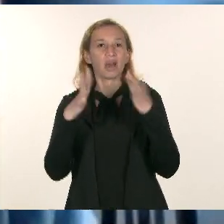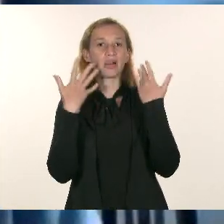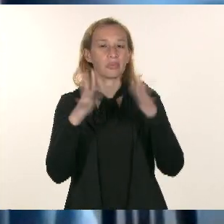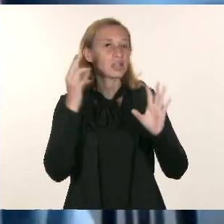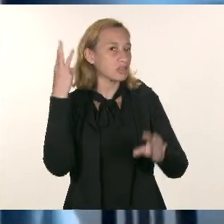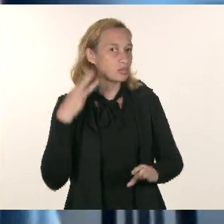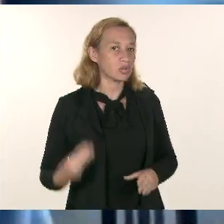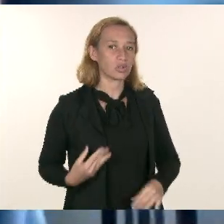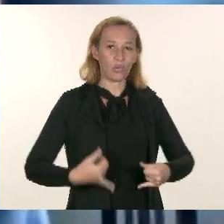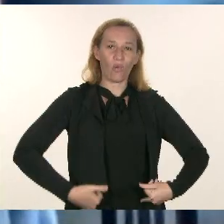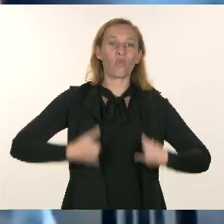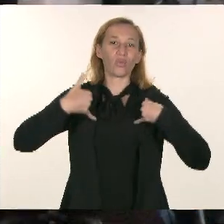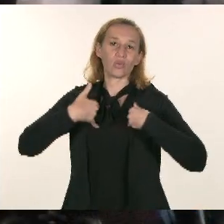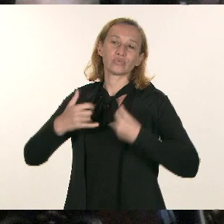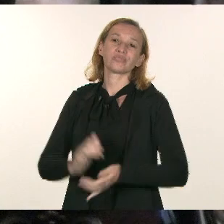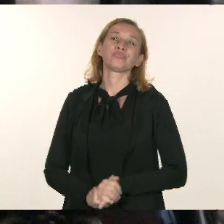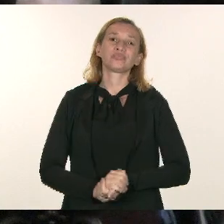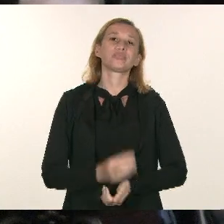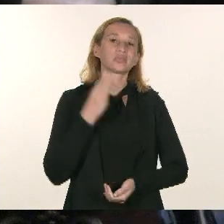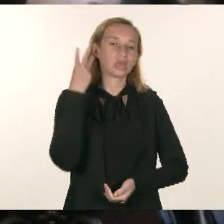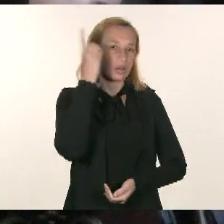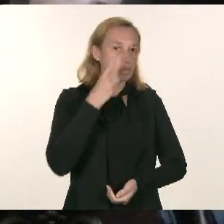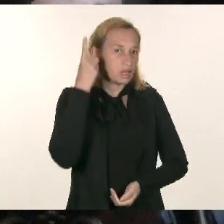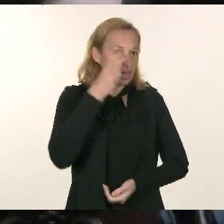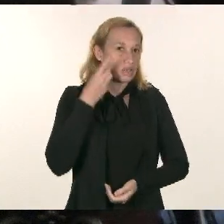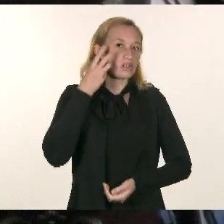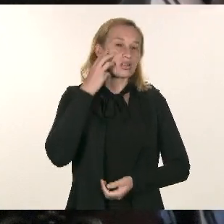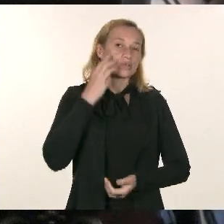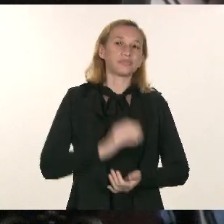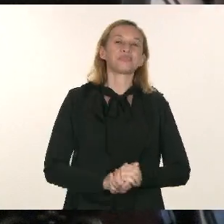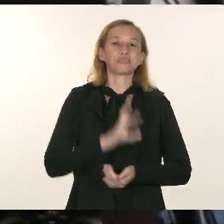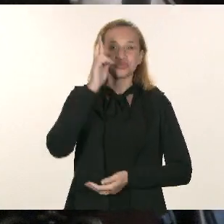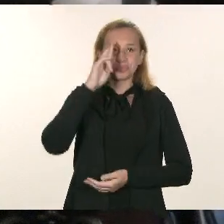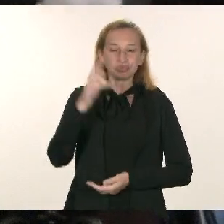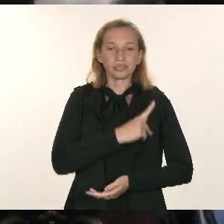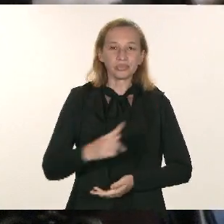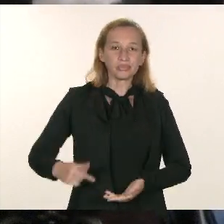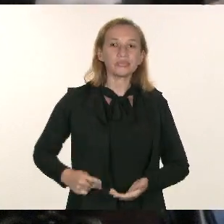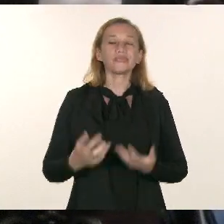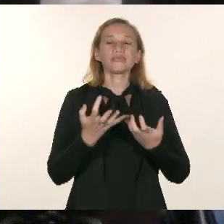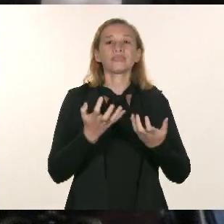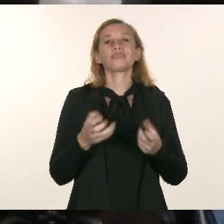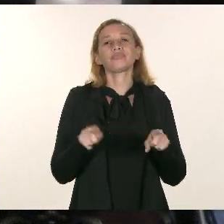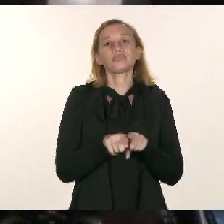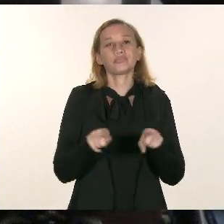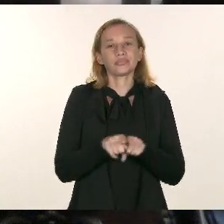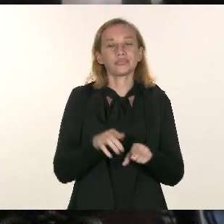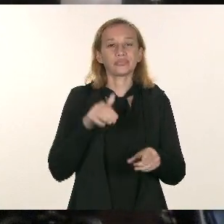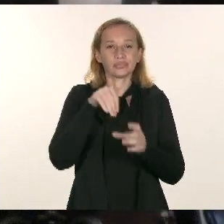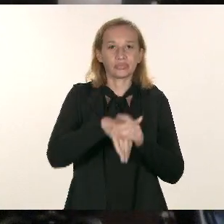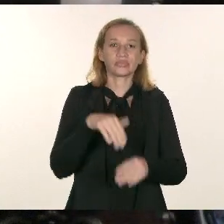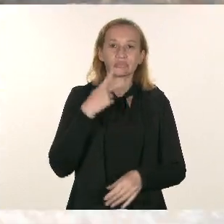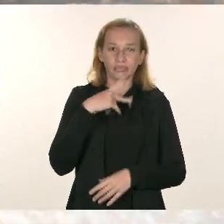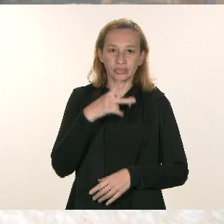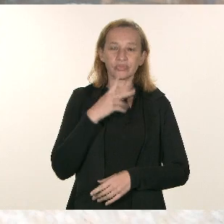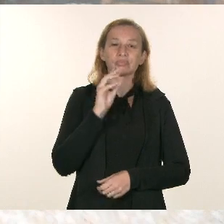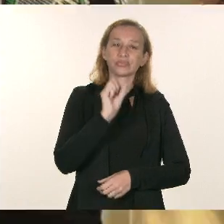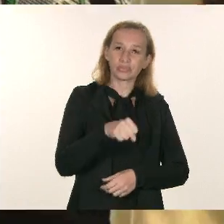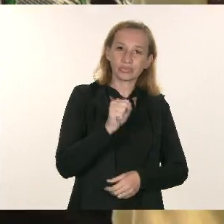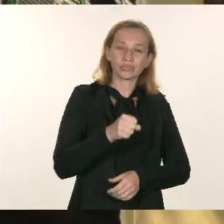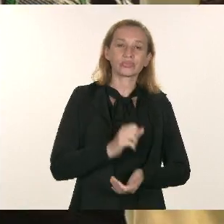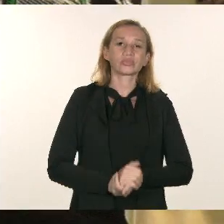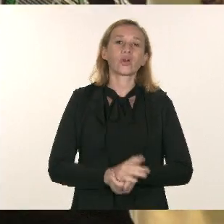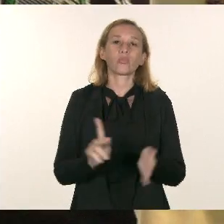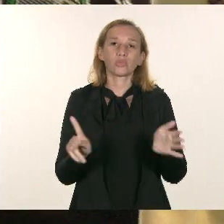Mônica. Orgulho. Deputado Valder Carneiro. Senhor presidente, eu quero também justificar o meu voto favorável